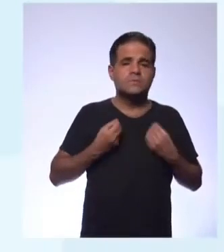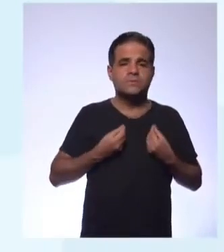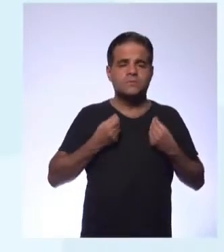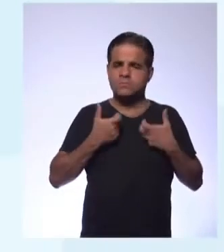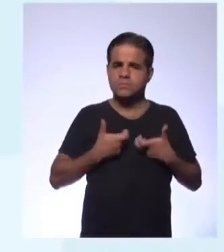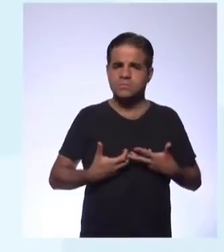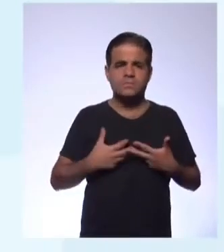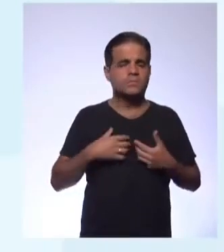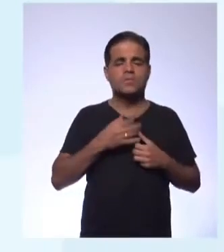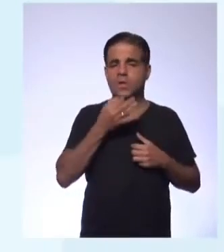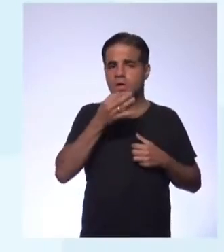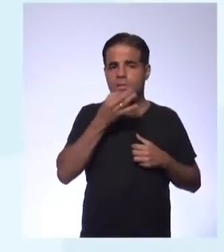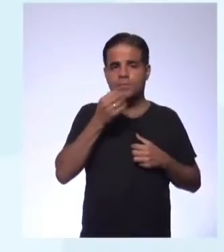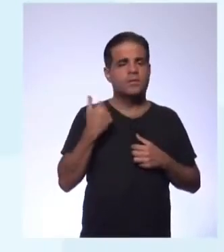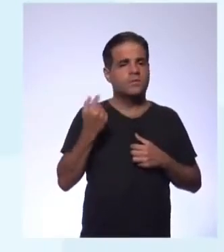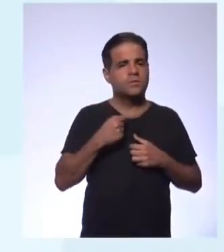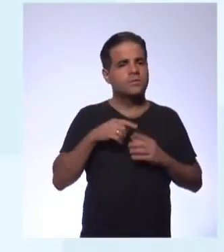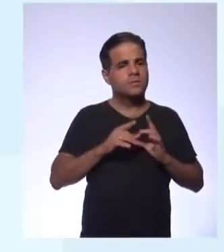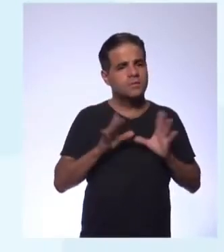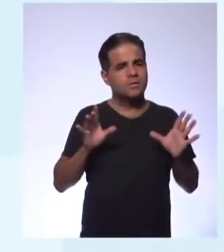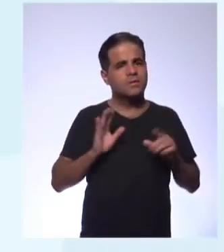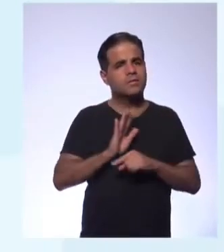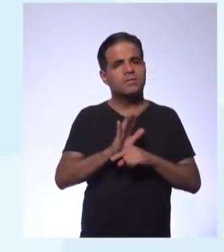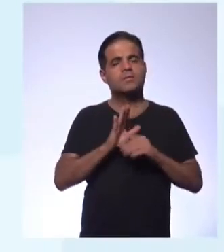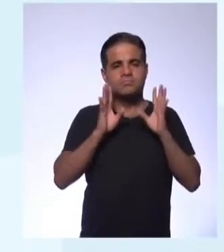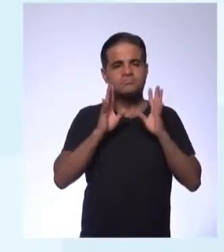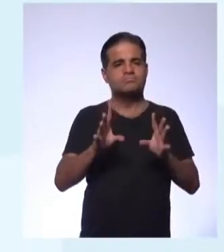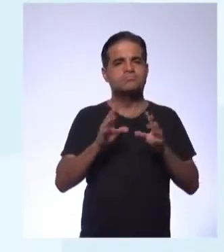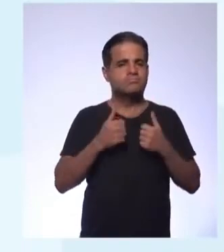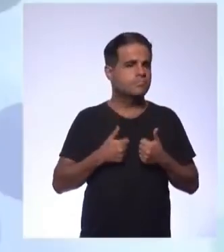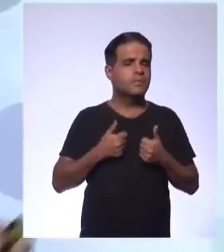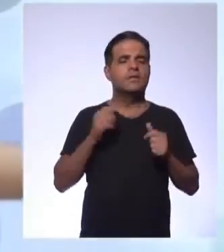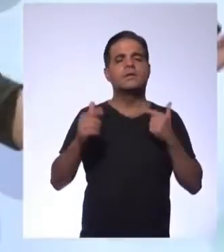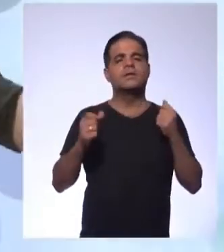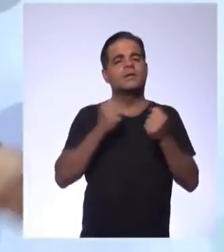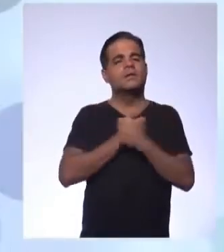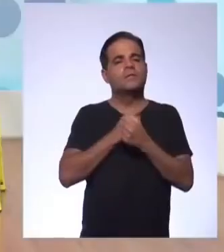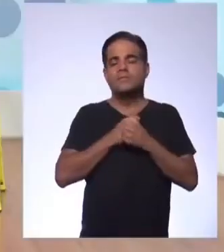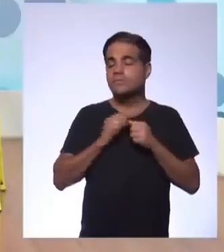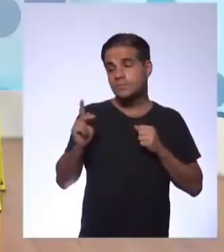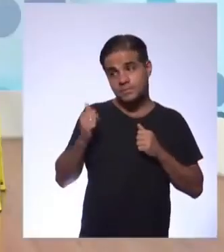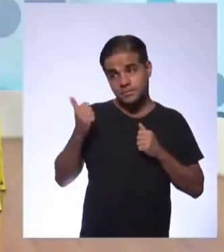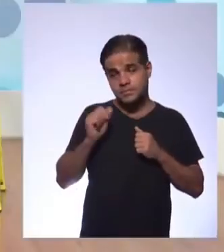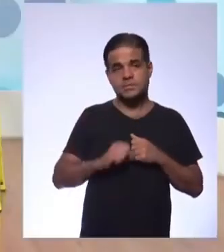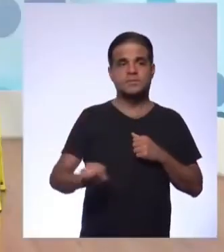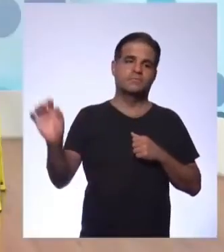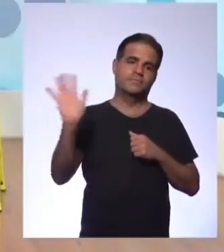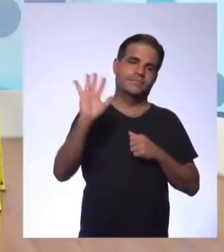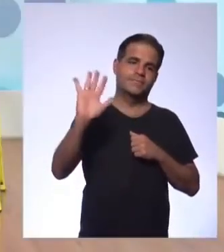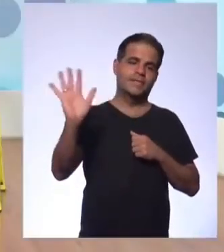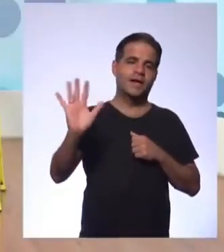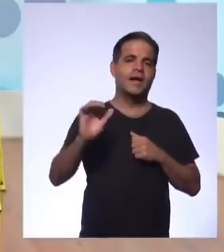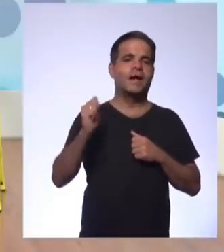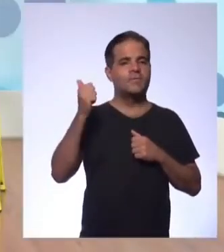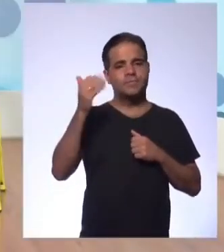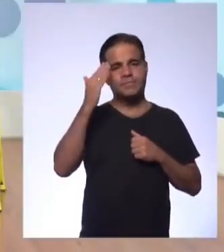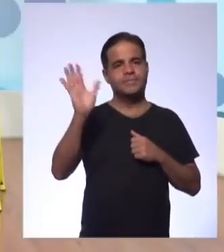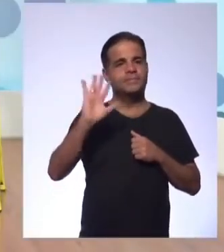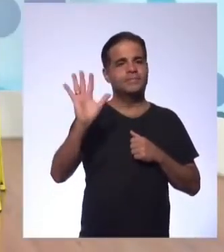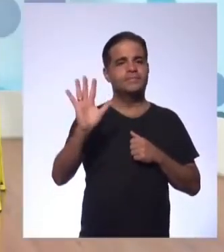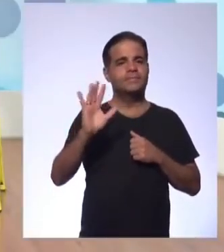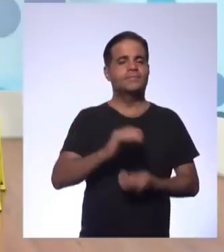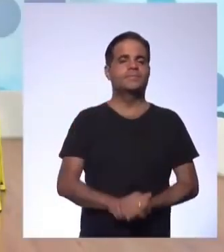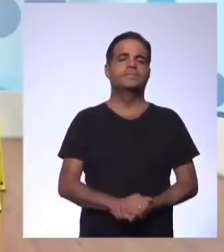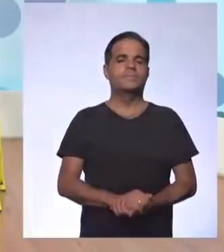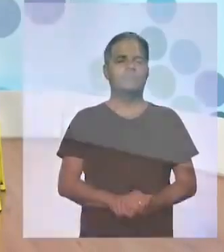fala a sua opinião, estamos aqui dispostos a ouvi-lo. Um grande abraço, professora Tayana, obrigado. Obrigada, tchau, gente. Tchau, tchau, gente. Valeu. Até a